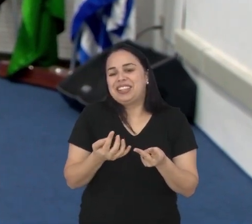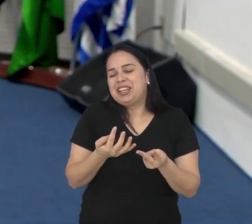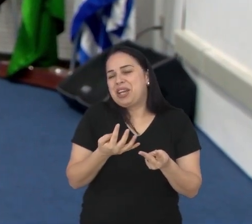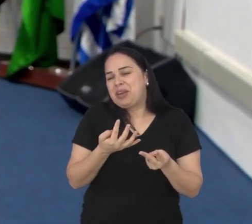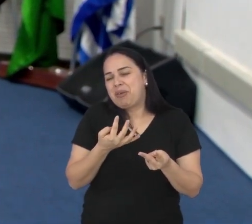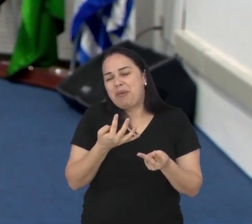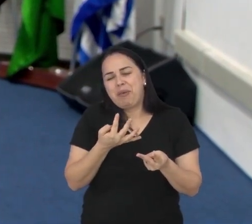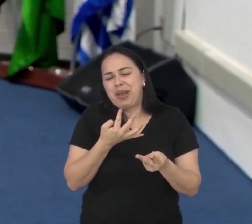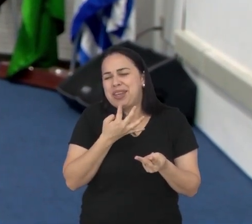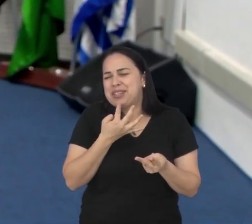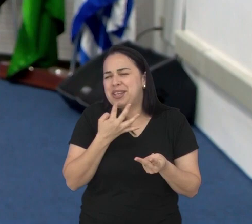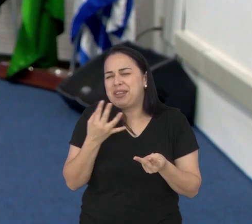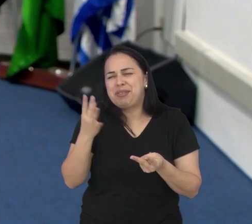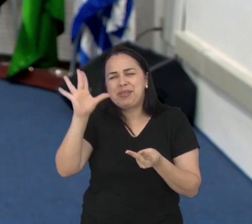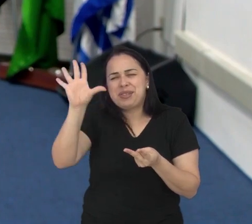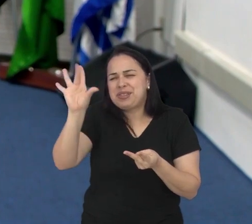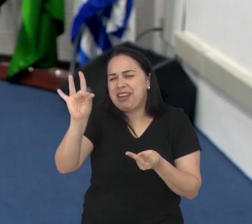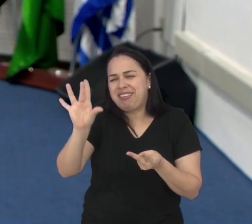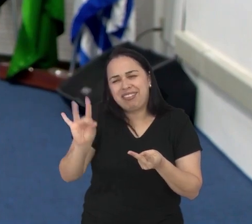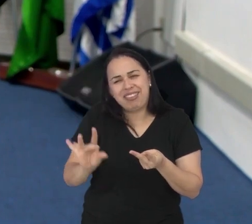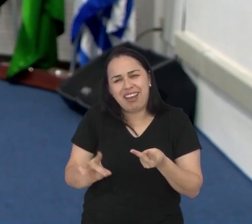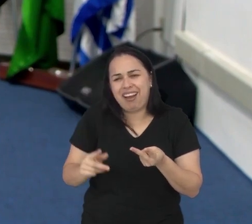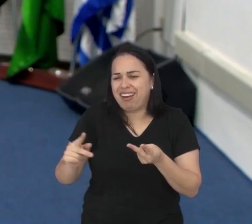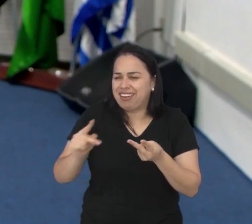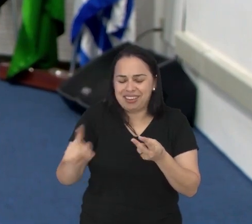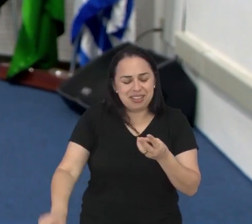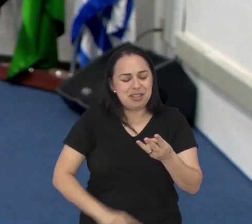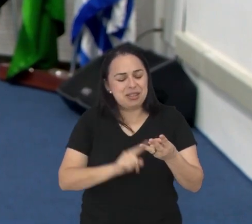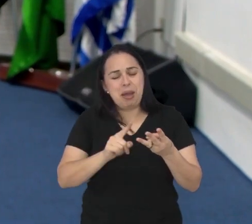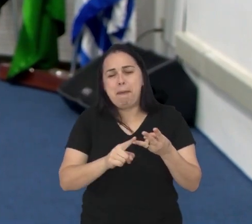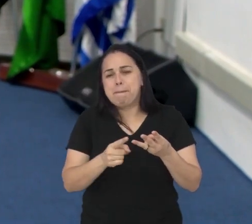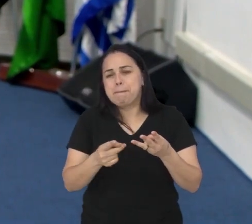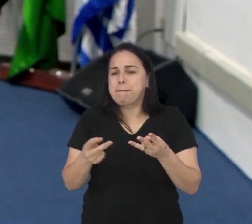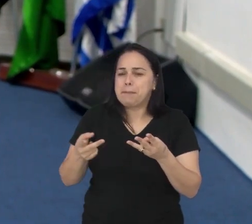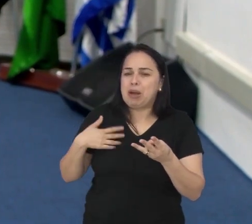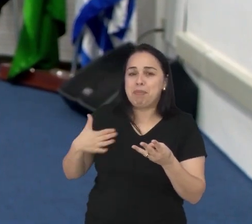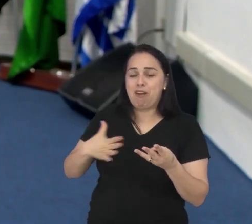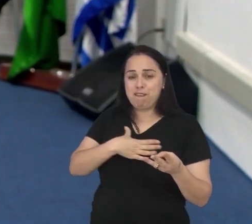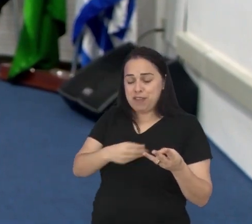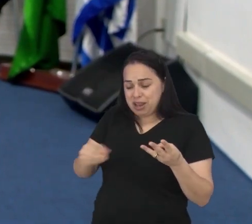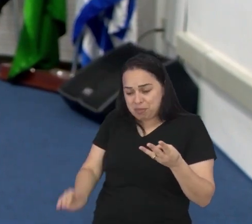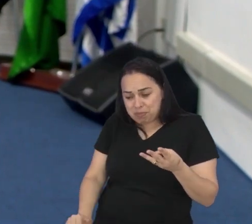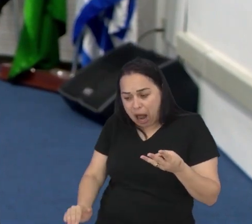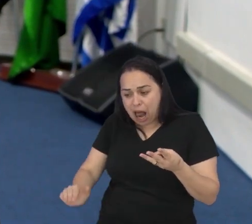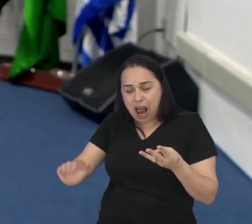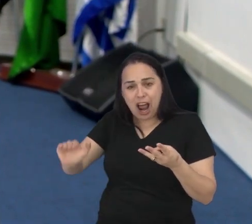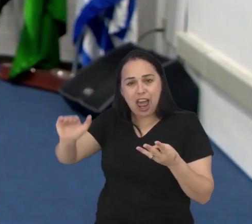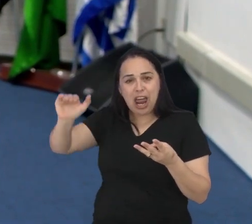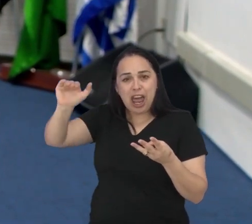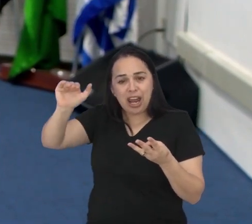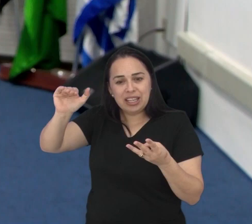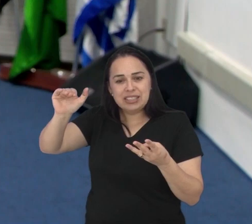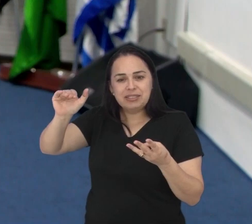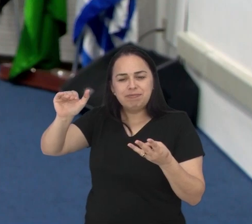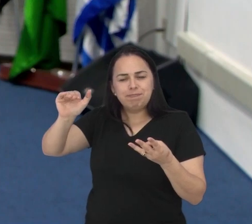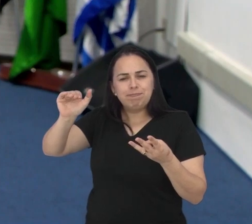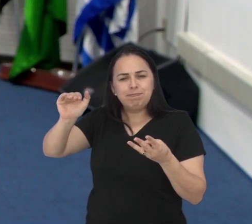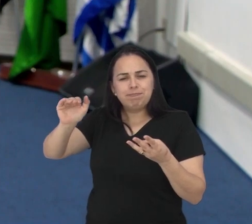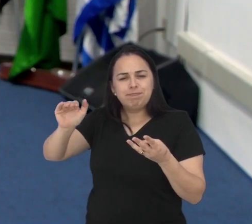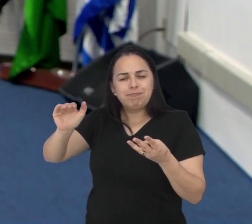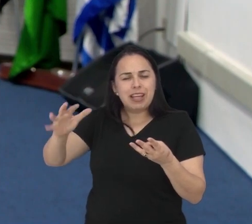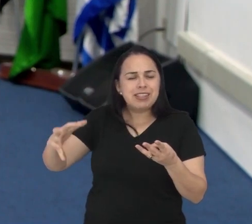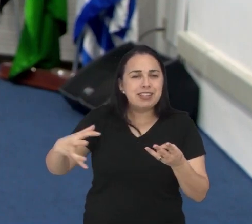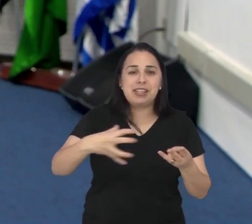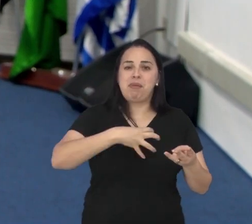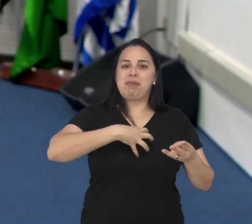conhecer todas as riquezas que a cidade tem, o crescimento dos meus filhos e